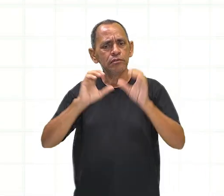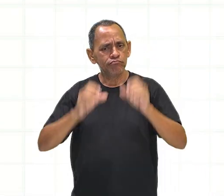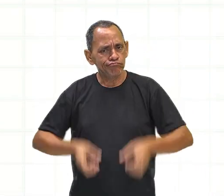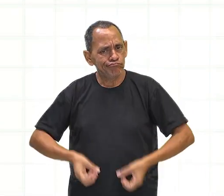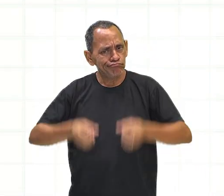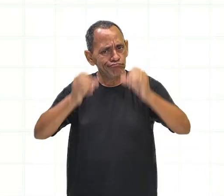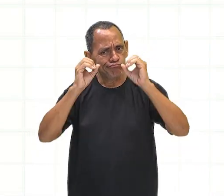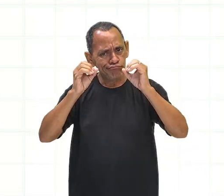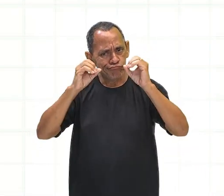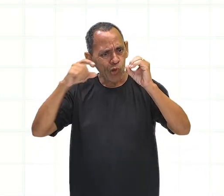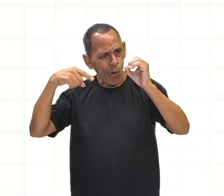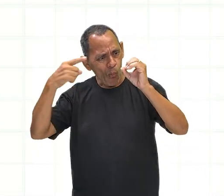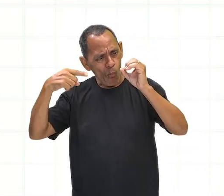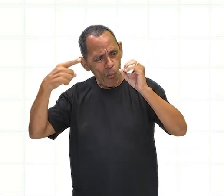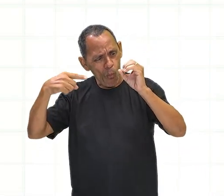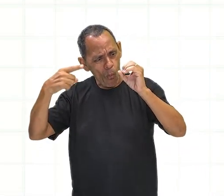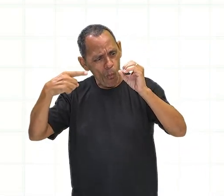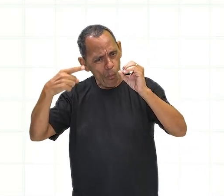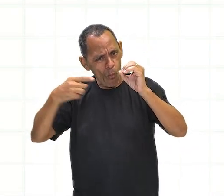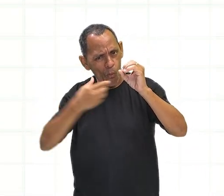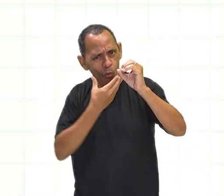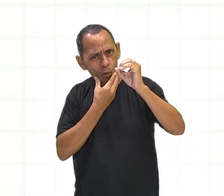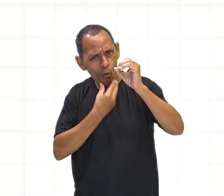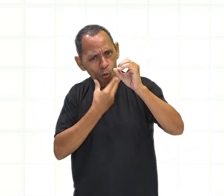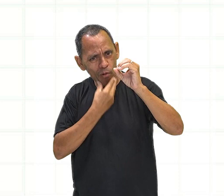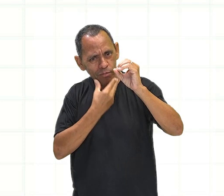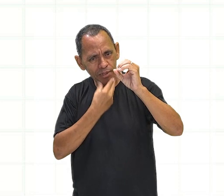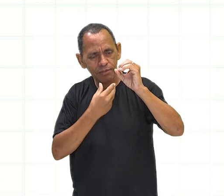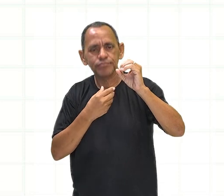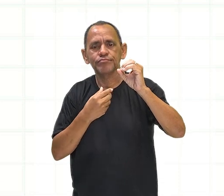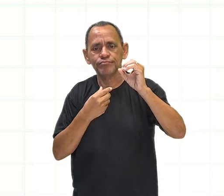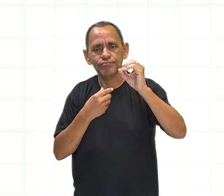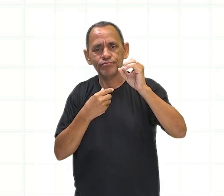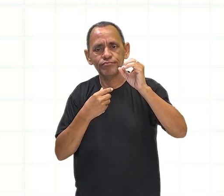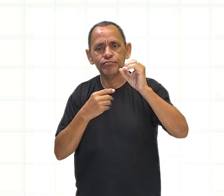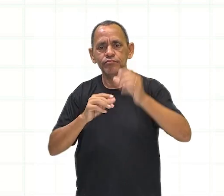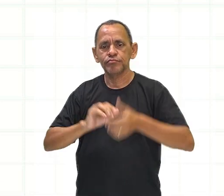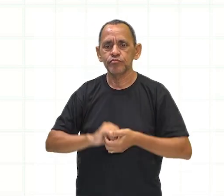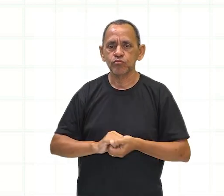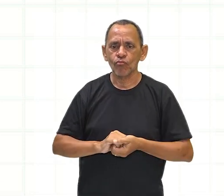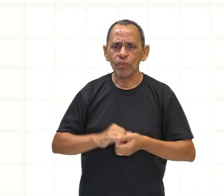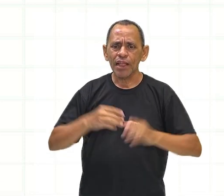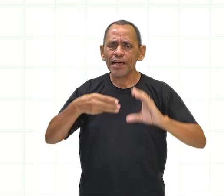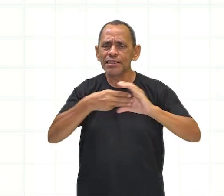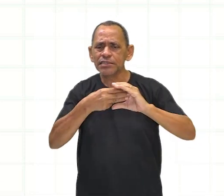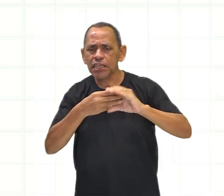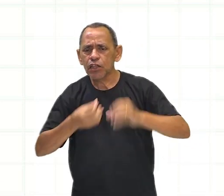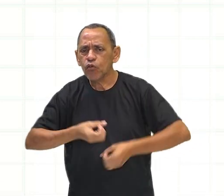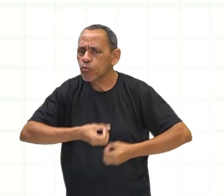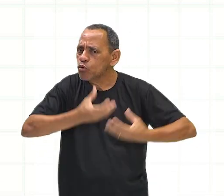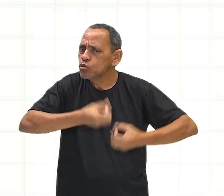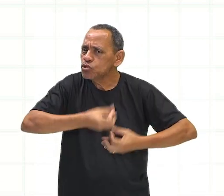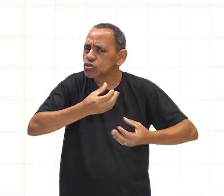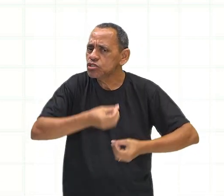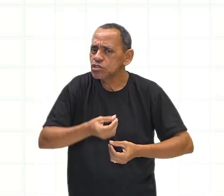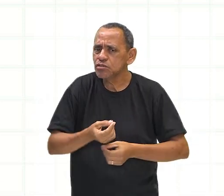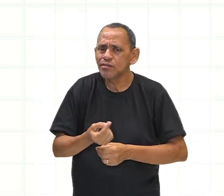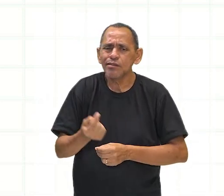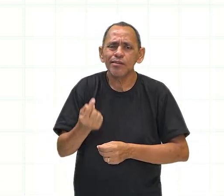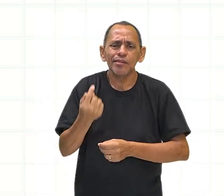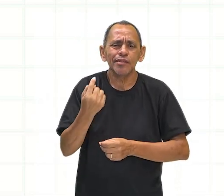células reprodutoras masculinas, né? Então daí a importância dessa célula que foi produzida lá